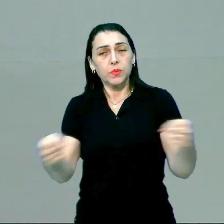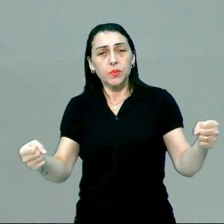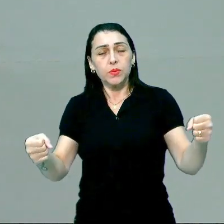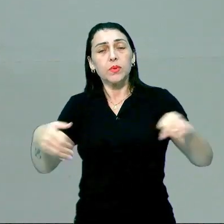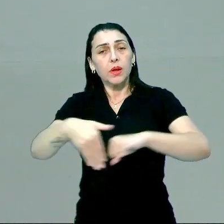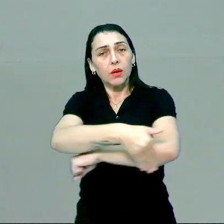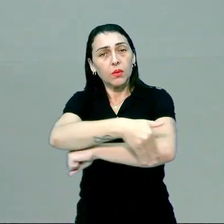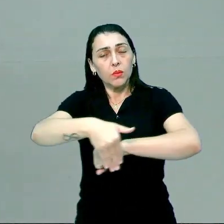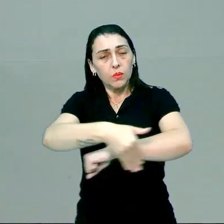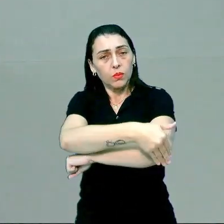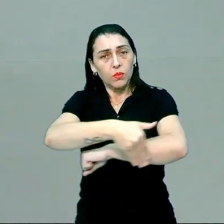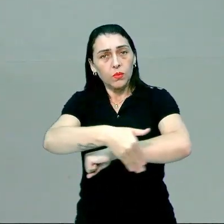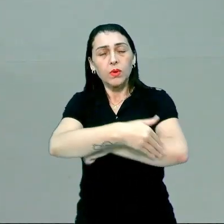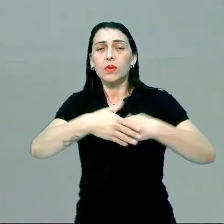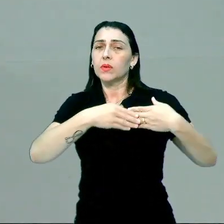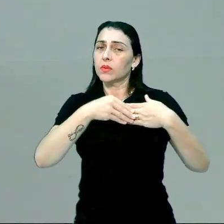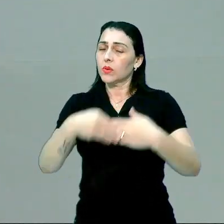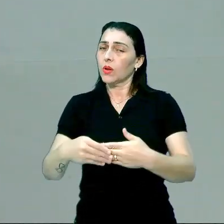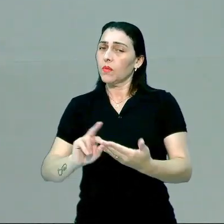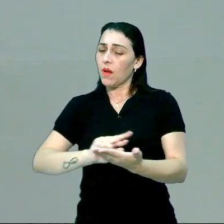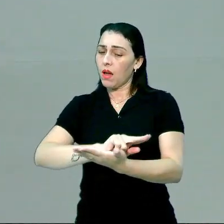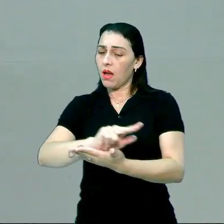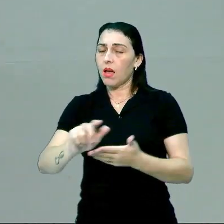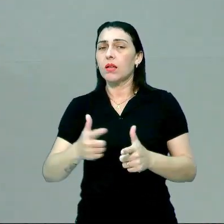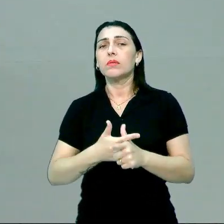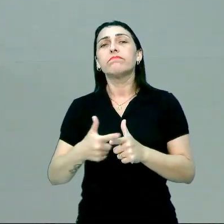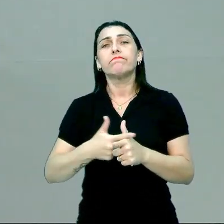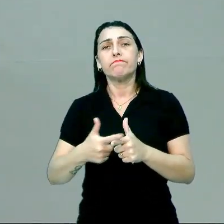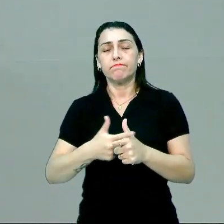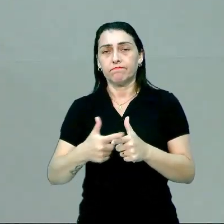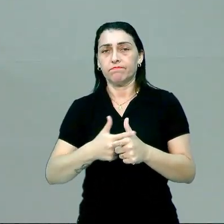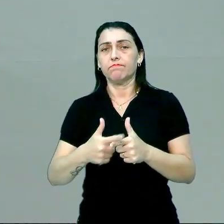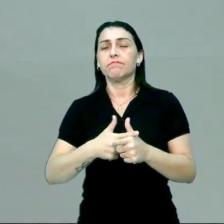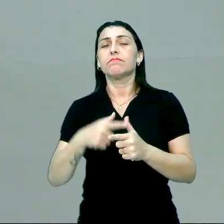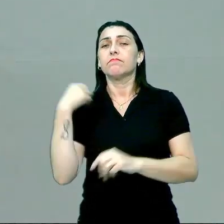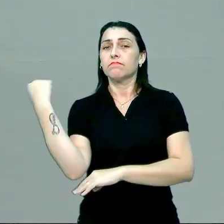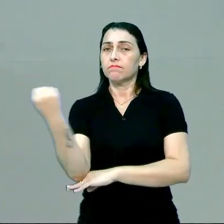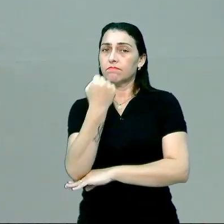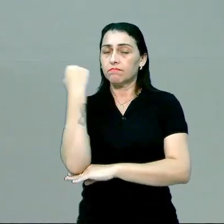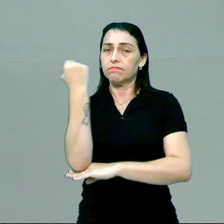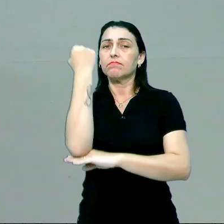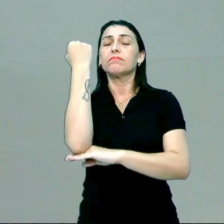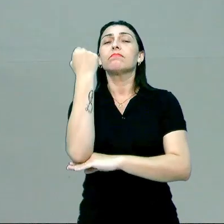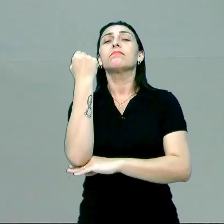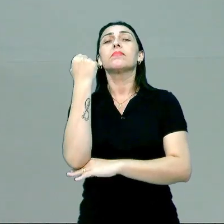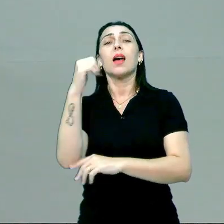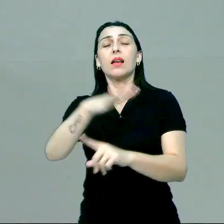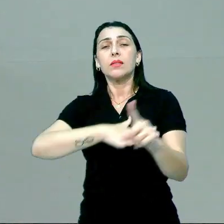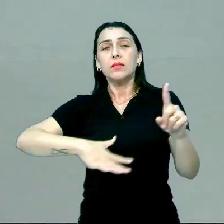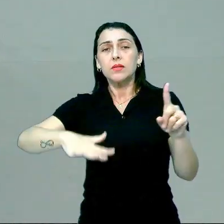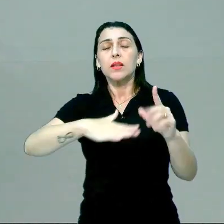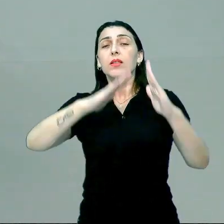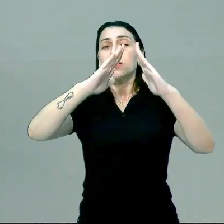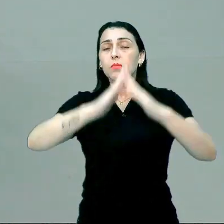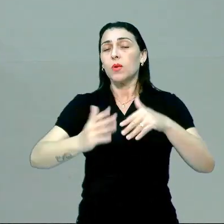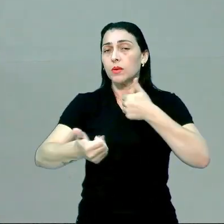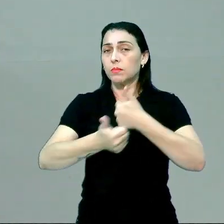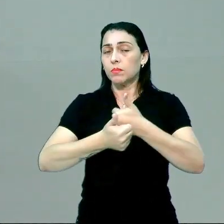da BR e que trouxe aí vários problemas, vários agravos à sociedade que mora